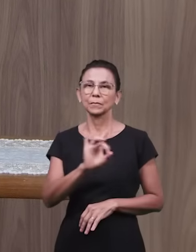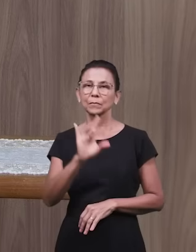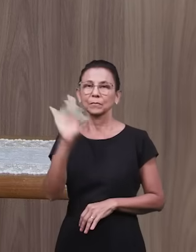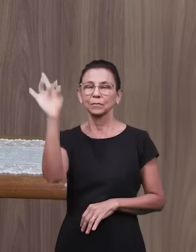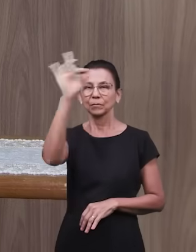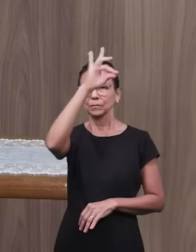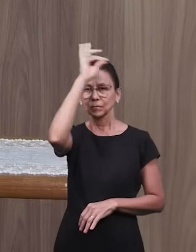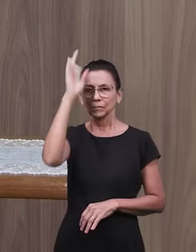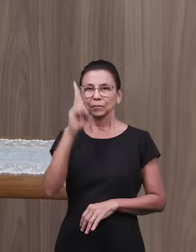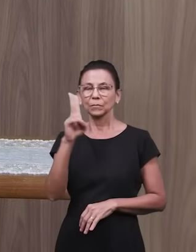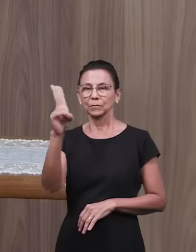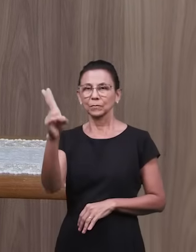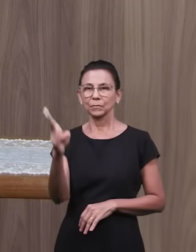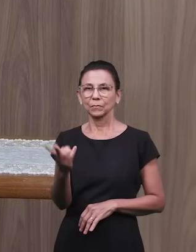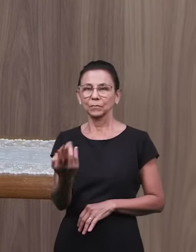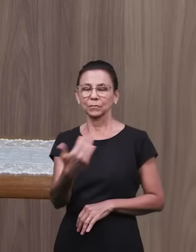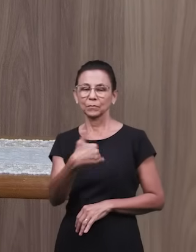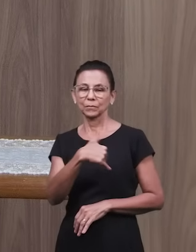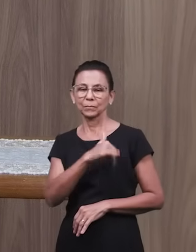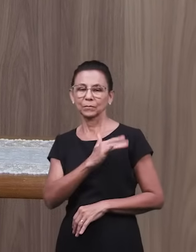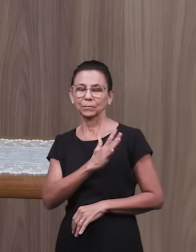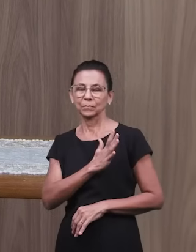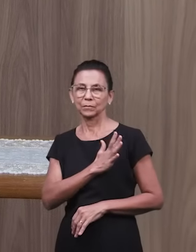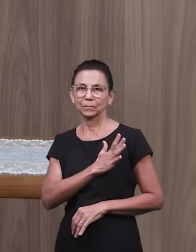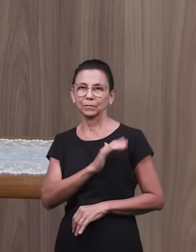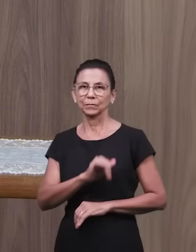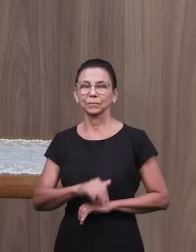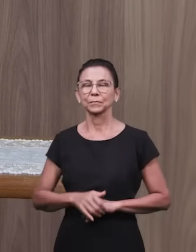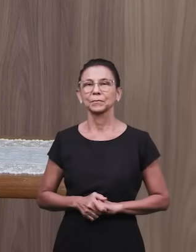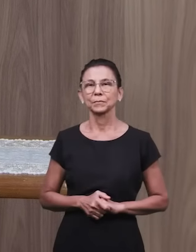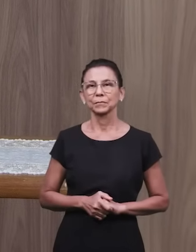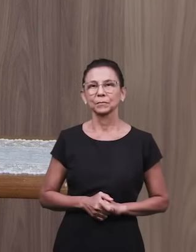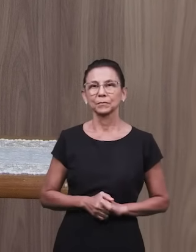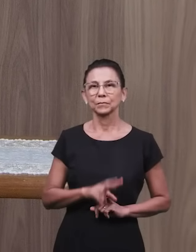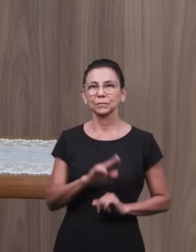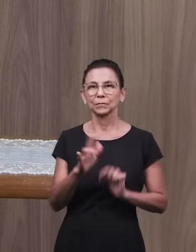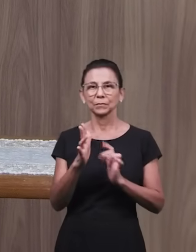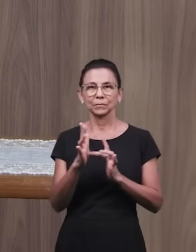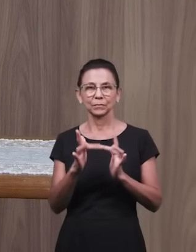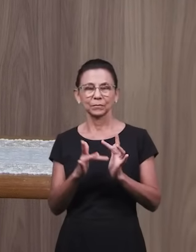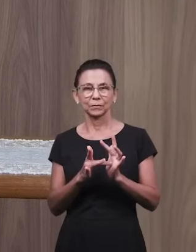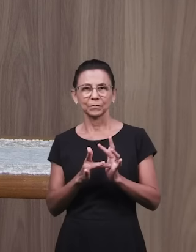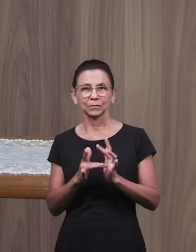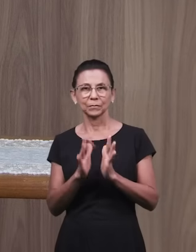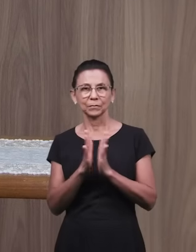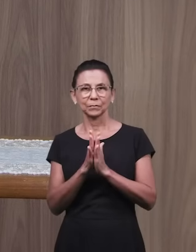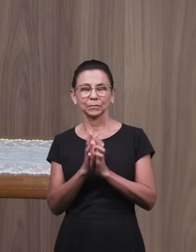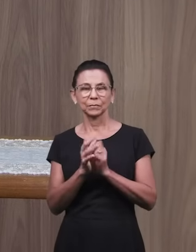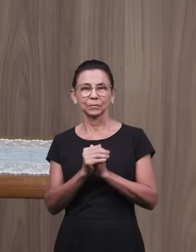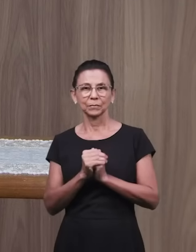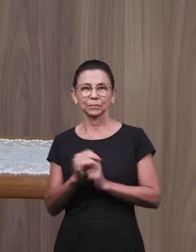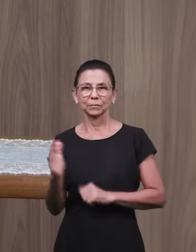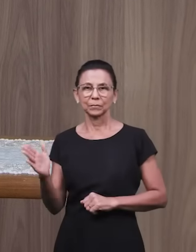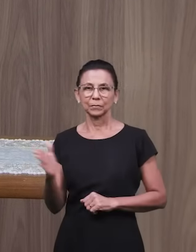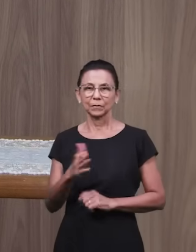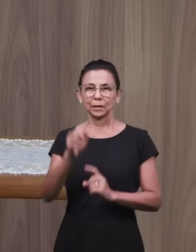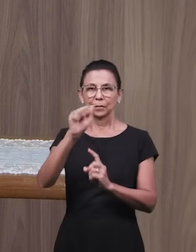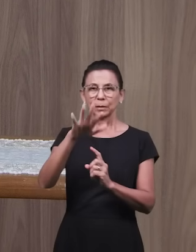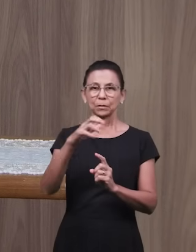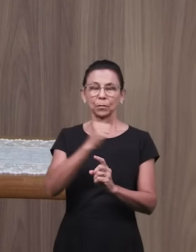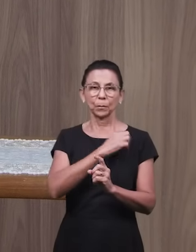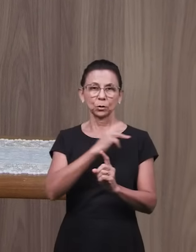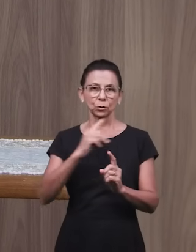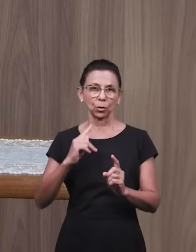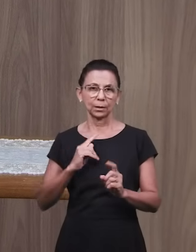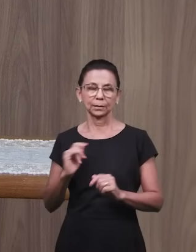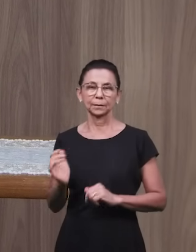tua igreja fiel. Nós oramos assim no nome santo do Senhor Jesus. E que a graça de nosso